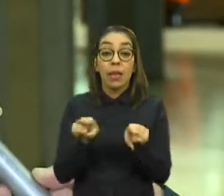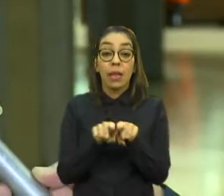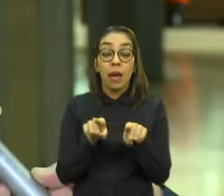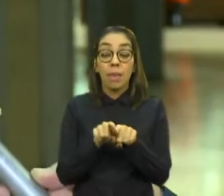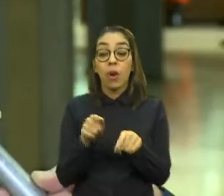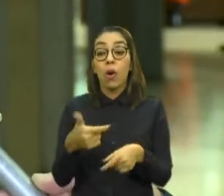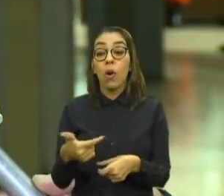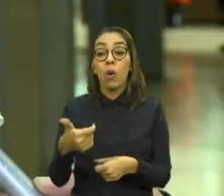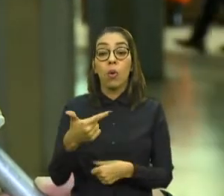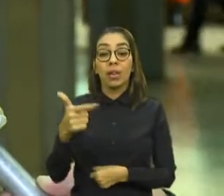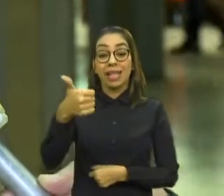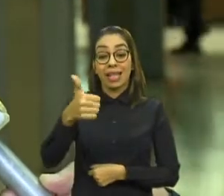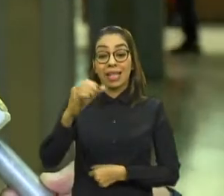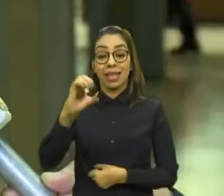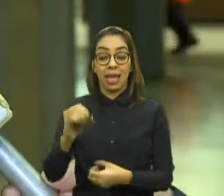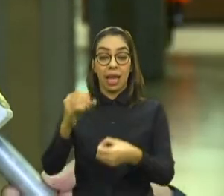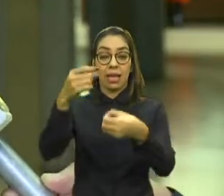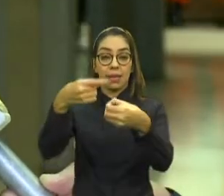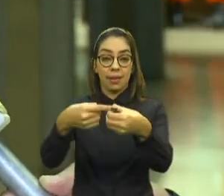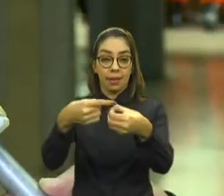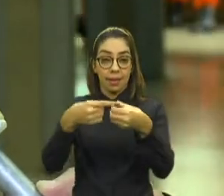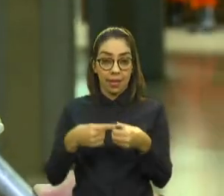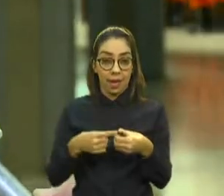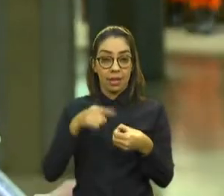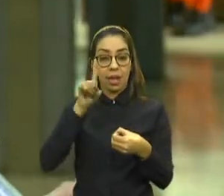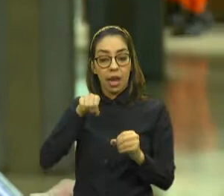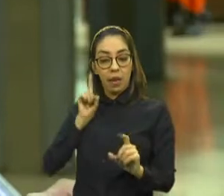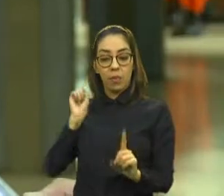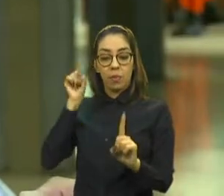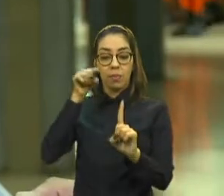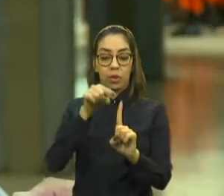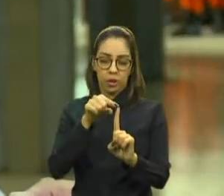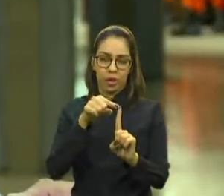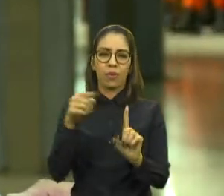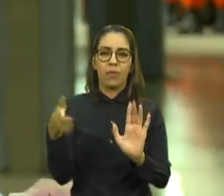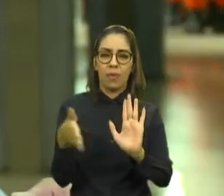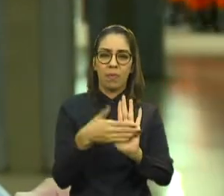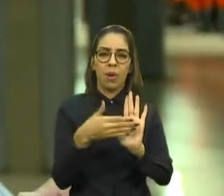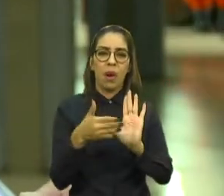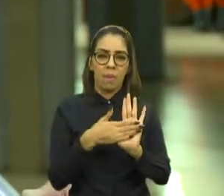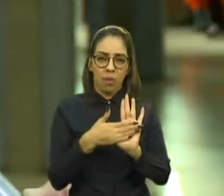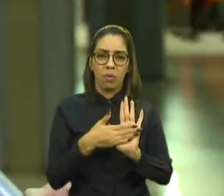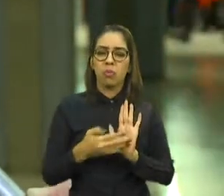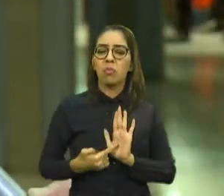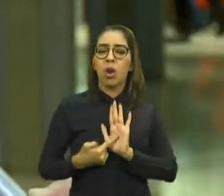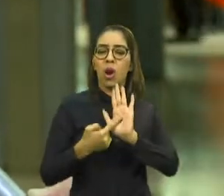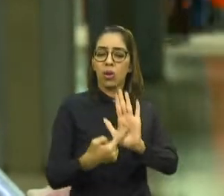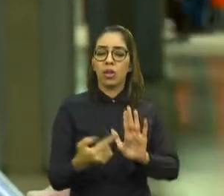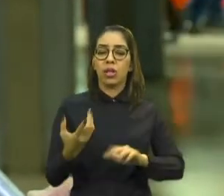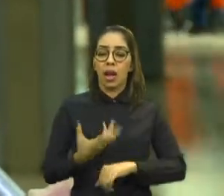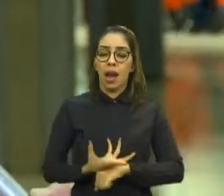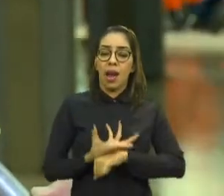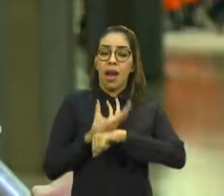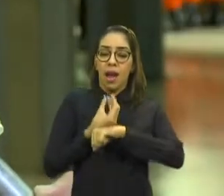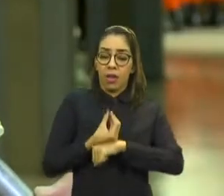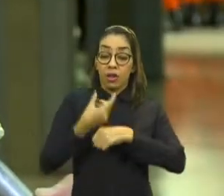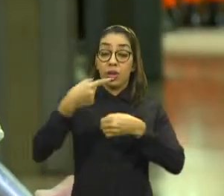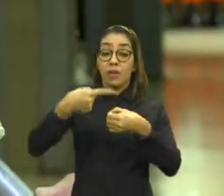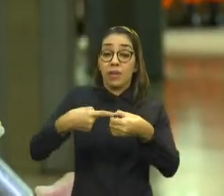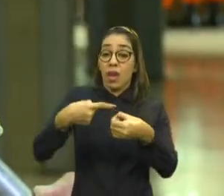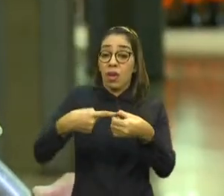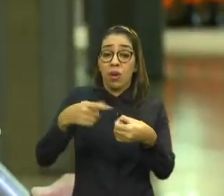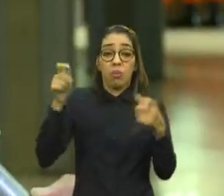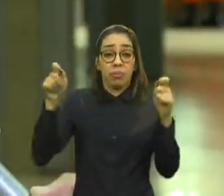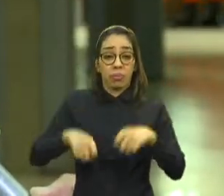interior, porque a gente tem, é uma das nossas missões, nós temos esse propósito de levar a arte, levar a cultura para as cidades do interior também. Então já